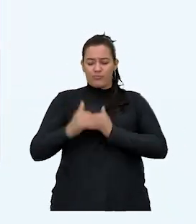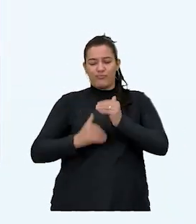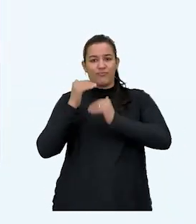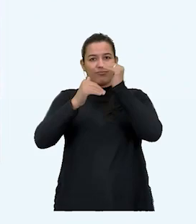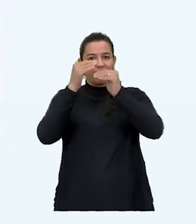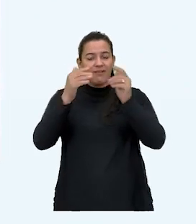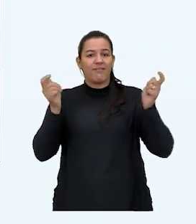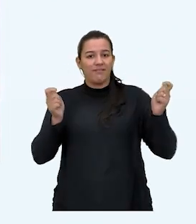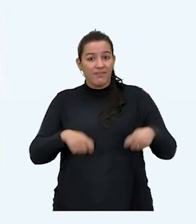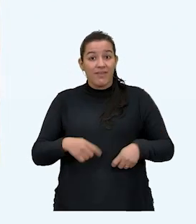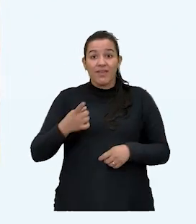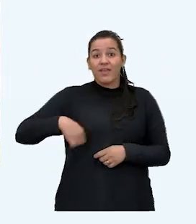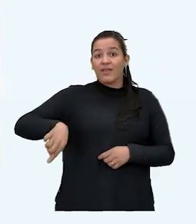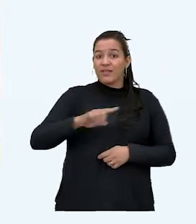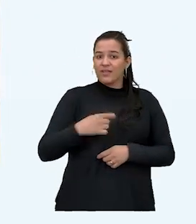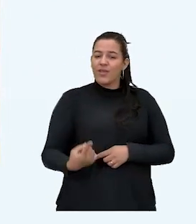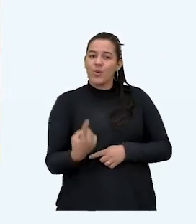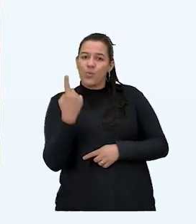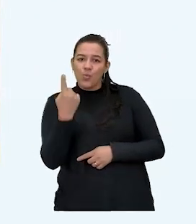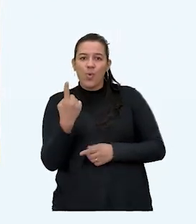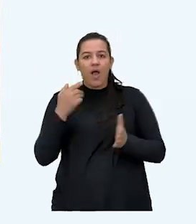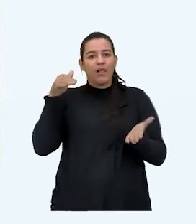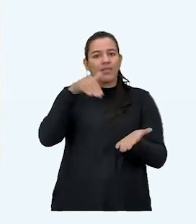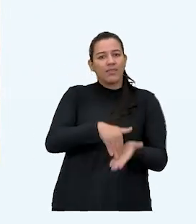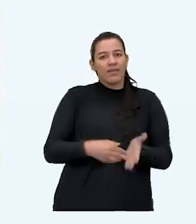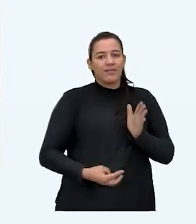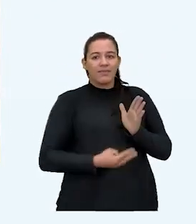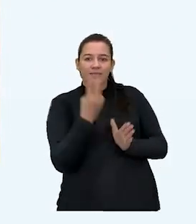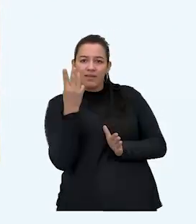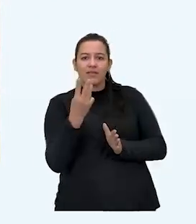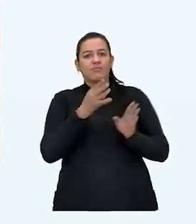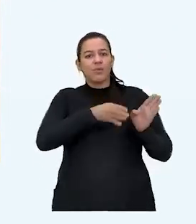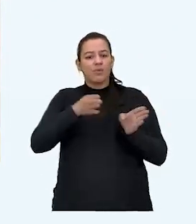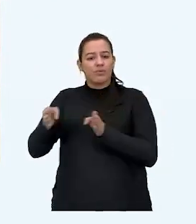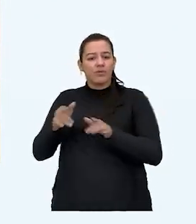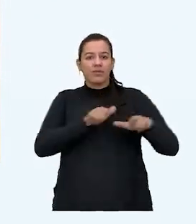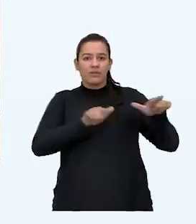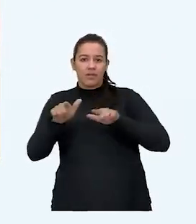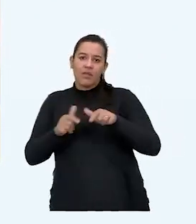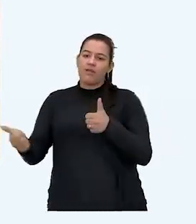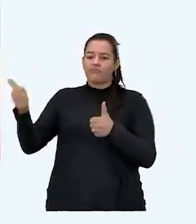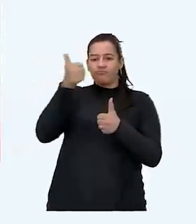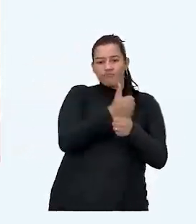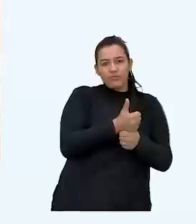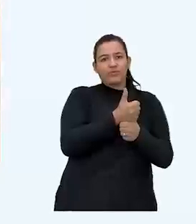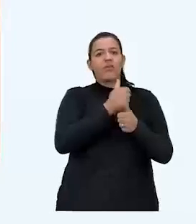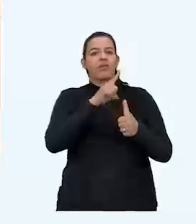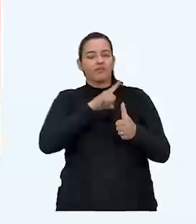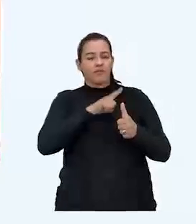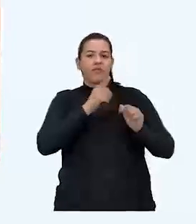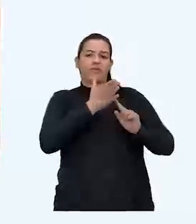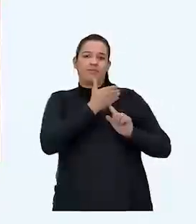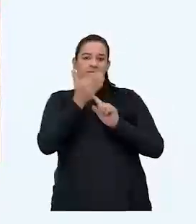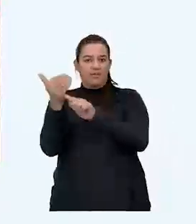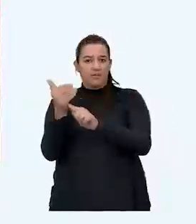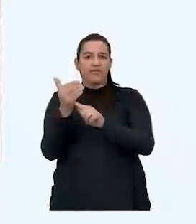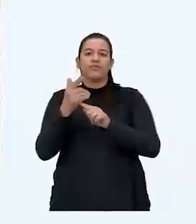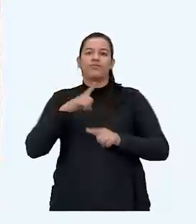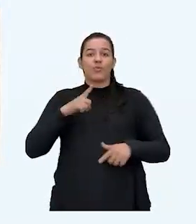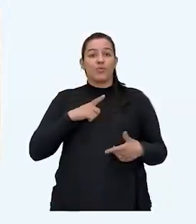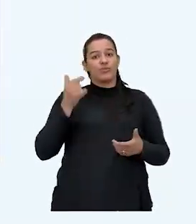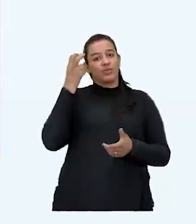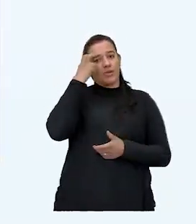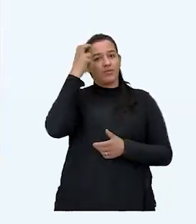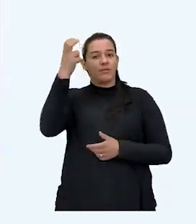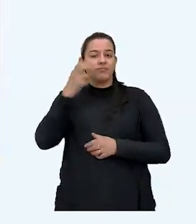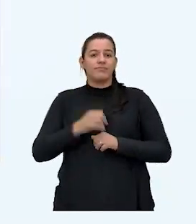Há quem diga que 1 em cada 3 postos de trabalho deve ser substituído por tecnologia